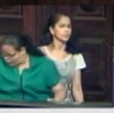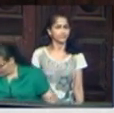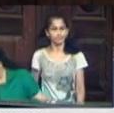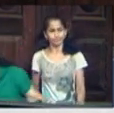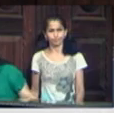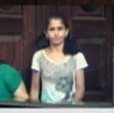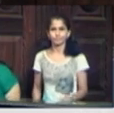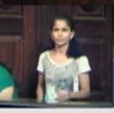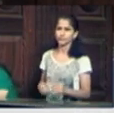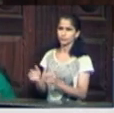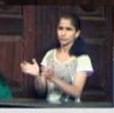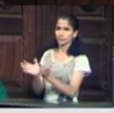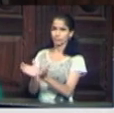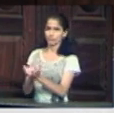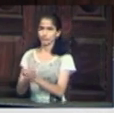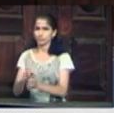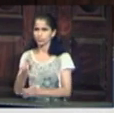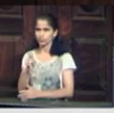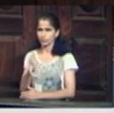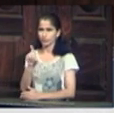de forma coesa,